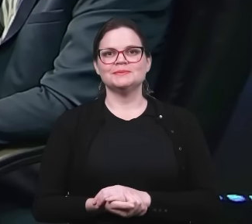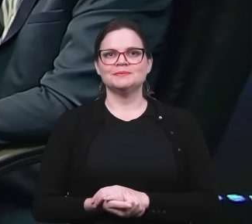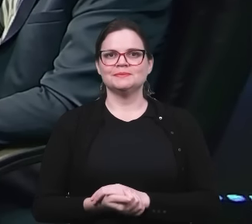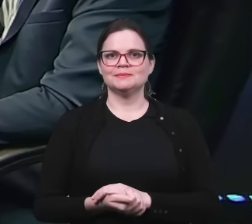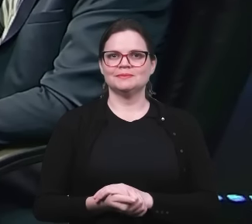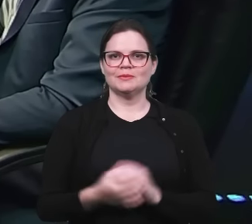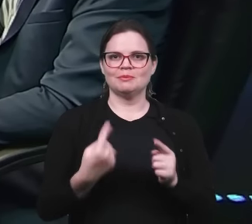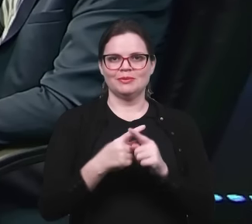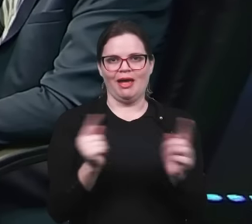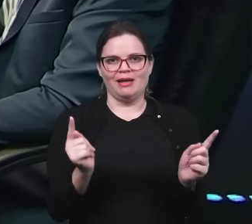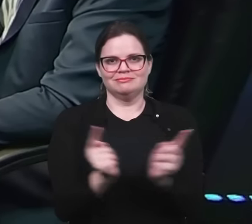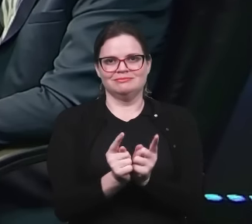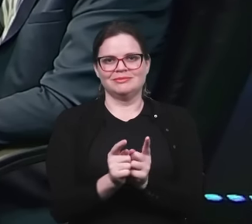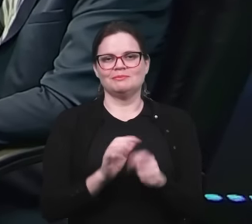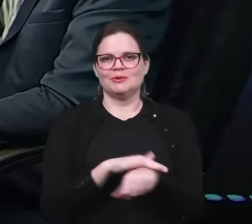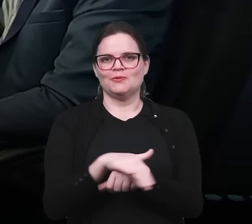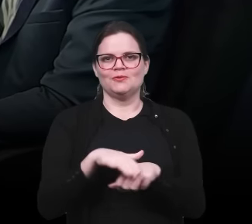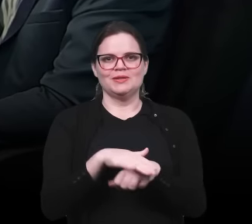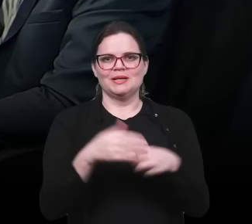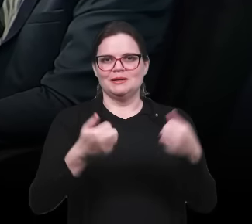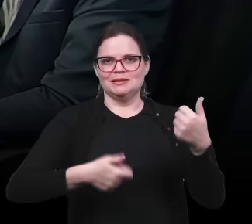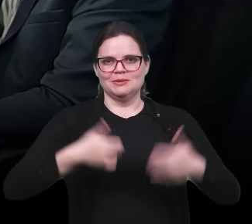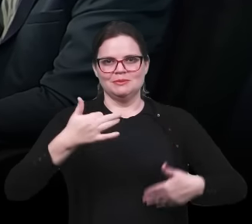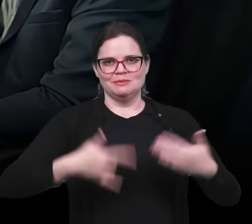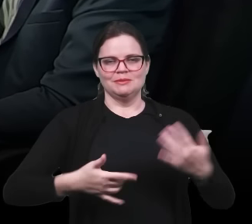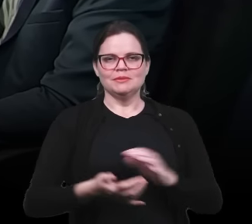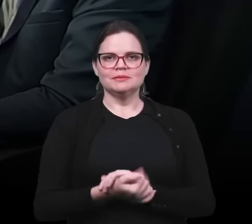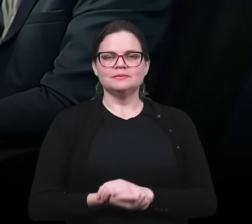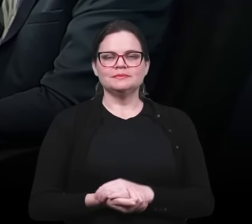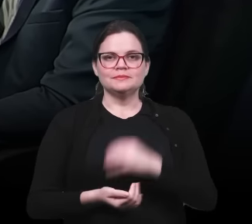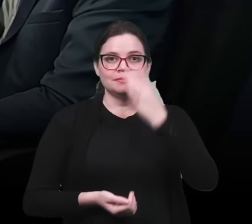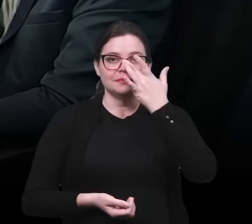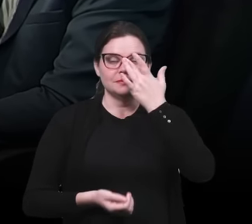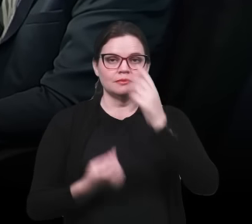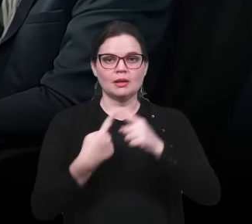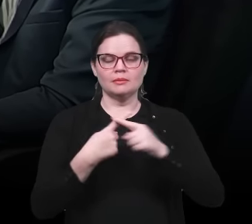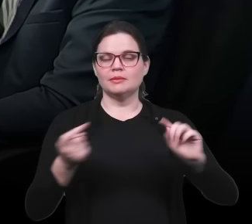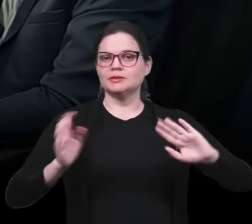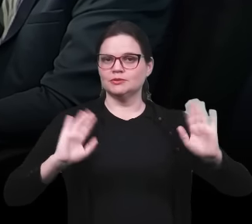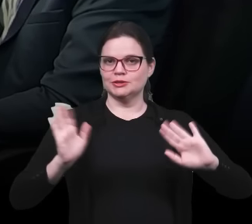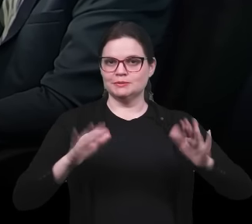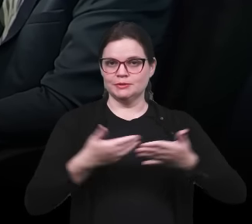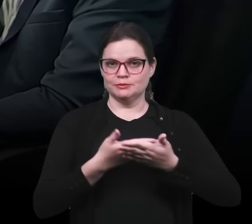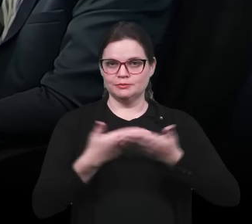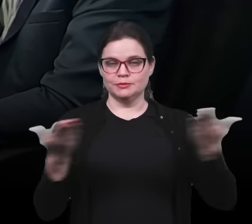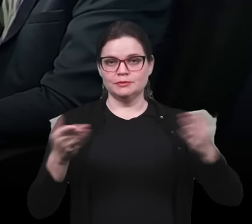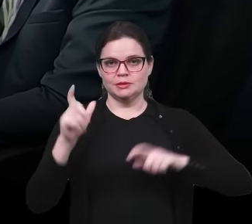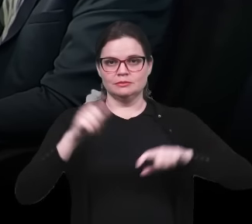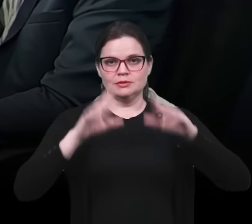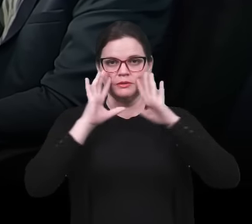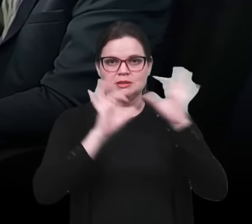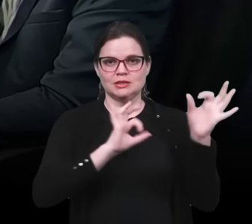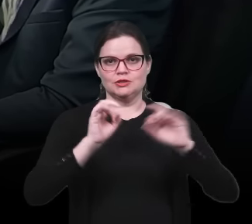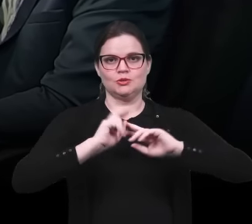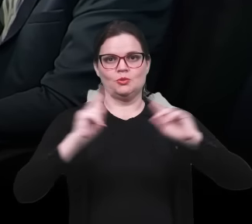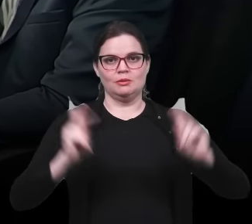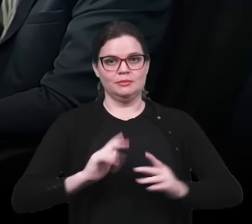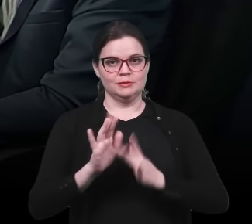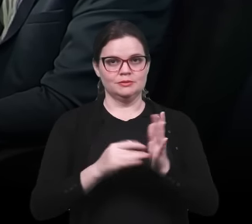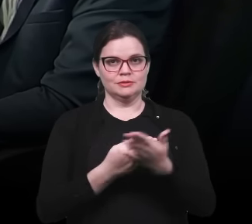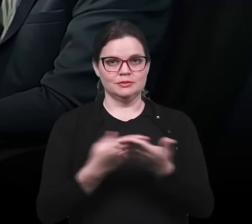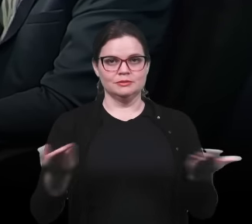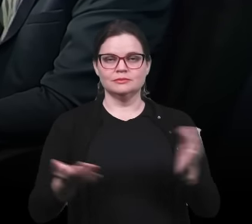muito curto o tempo para tanta experiência, né? Mas nos despedimos de todos, né, com a paz do Senhor